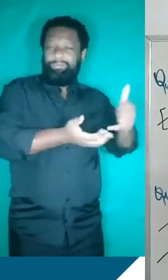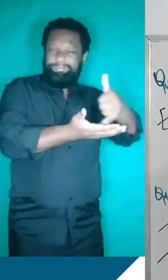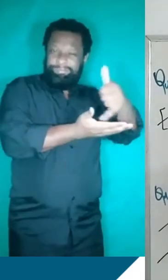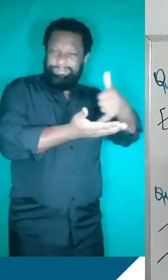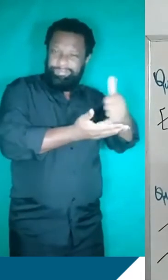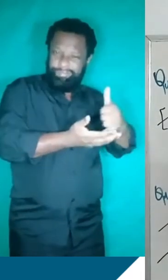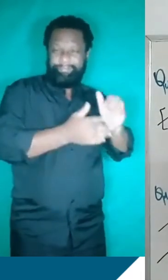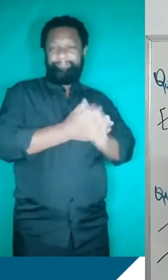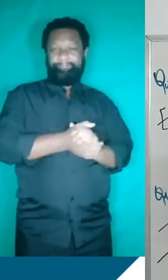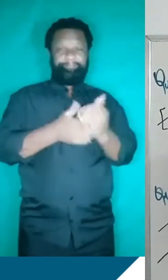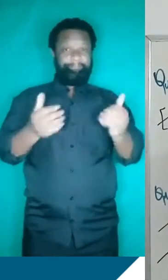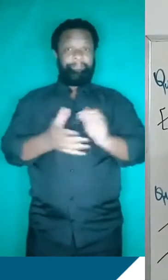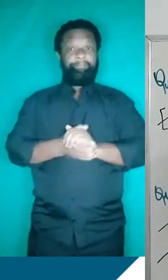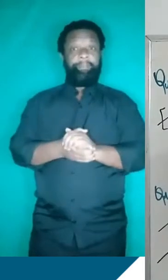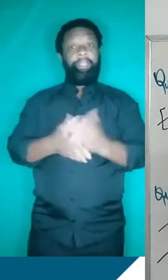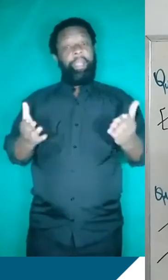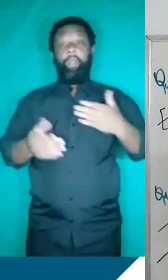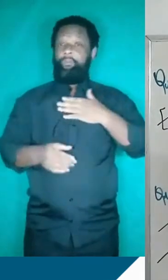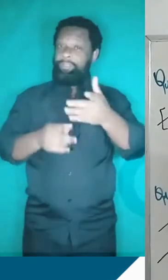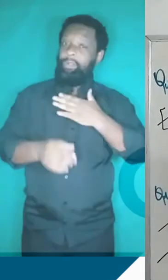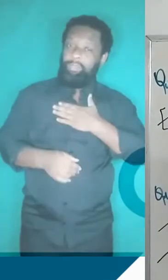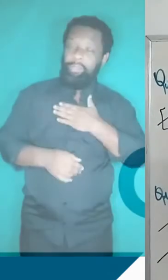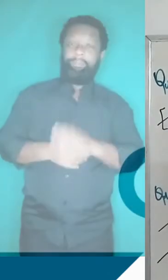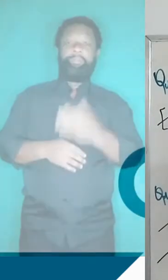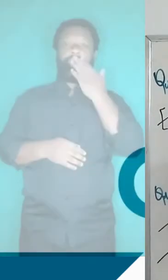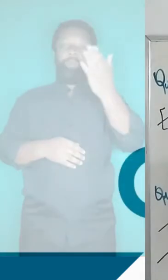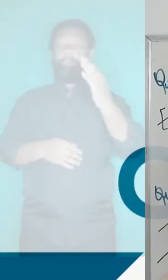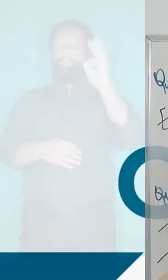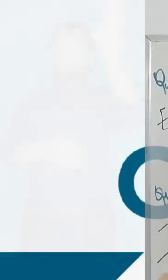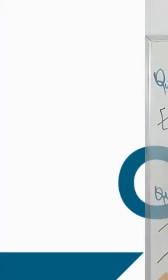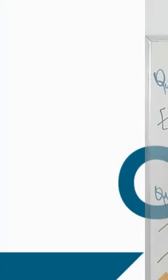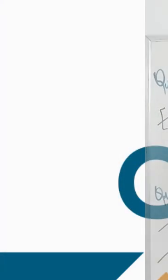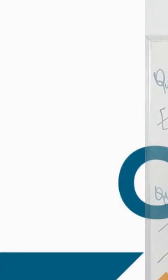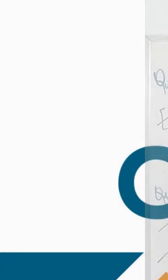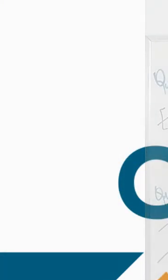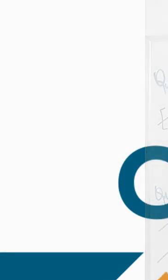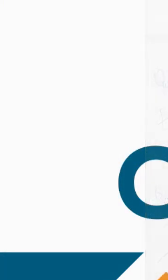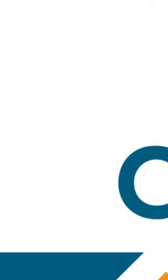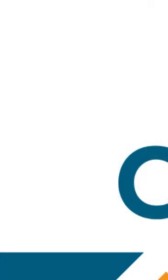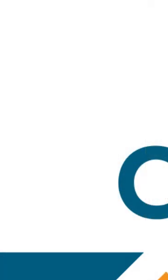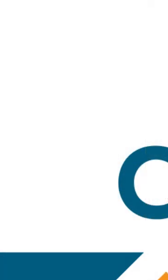da água. E vice-versa. Tudo bem, pessoal? Espero que vocês tenham gostado. Um beijo e até!